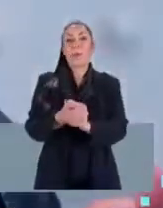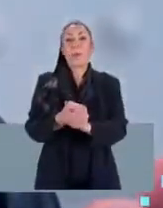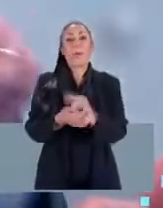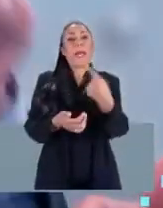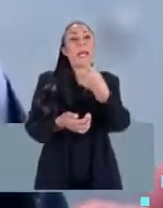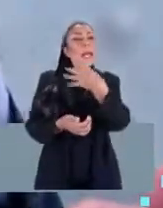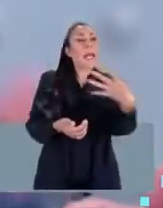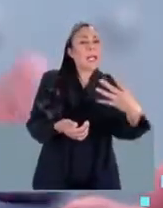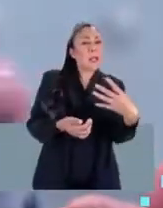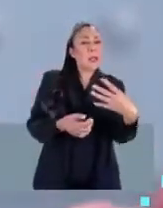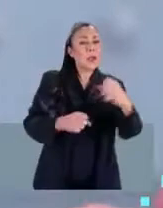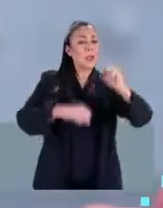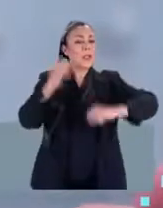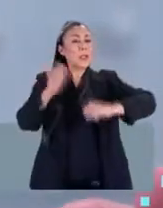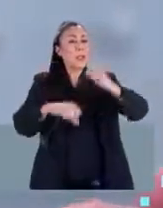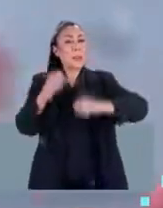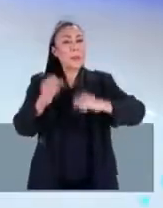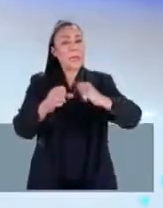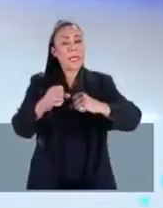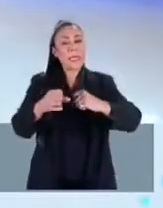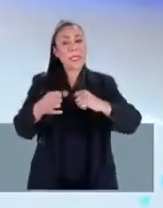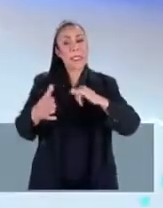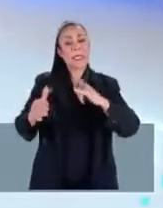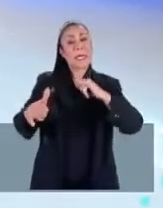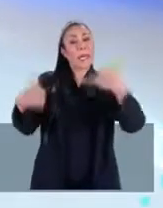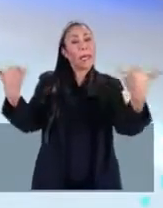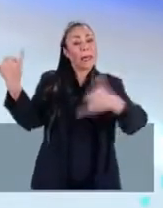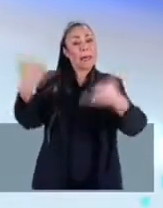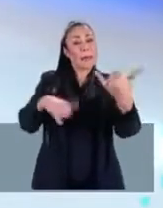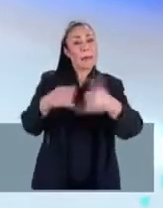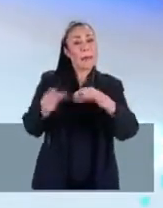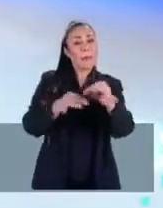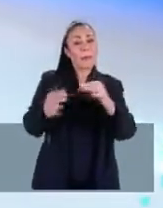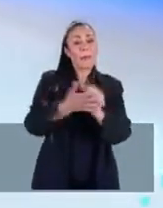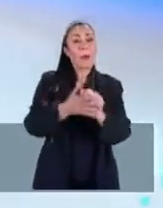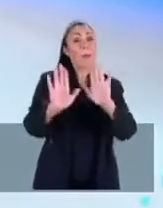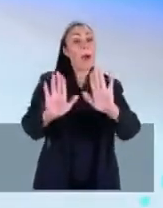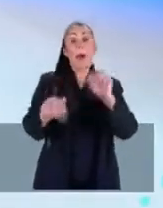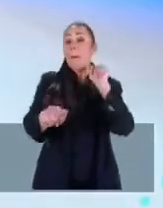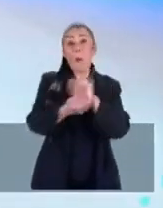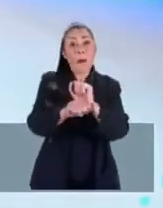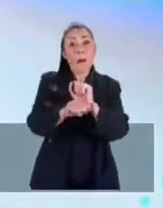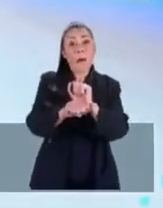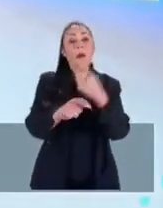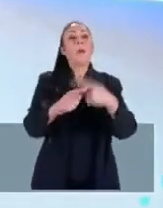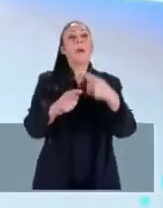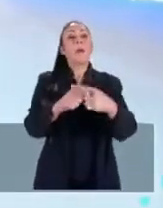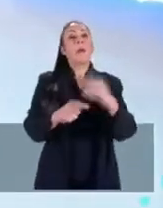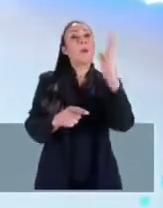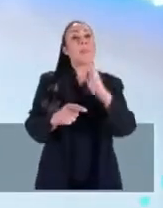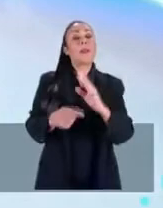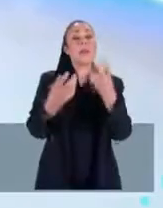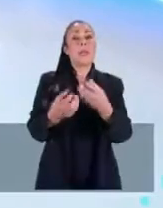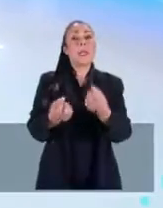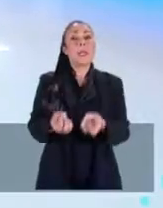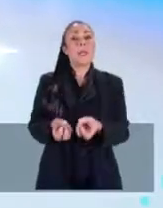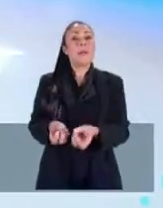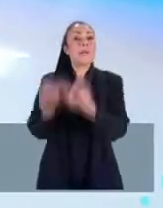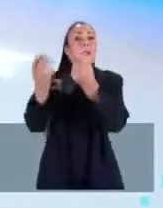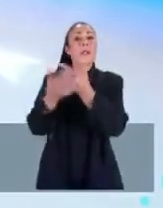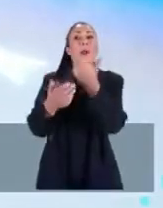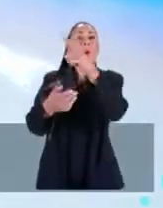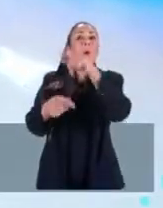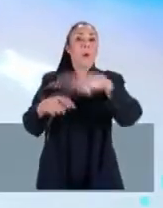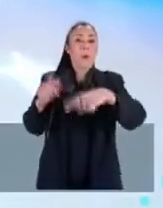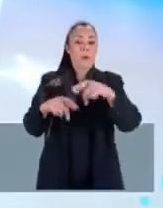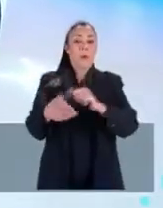14 indústrias químicas lá dentro. Simplesmente parou. Porque o Brasil queria exportar derivado. Por isso que a gente criou